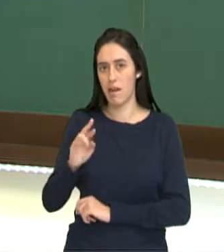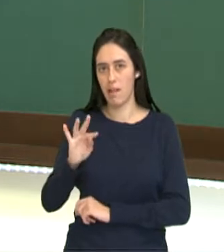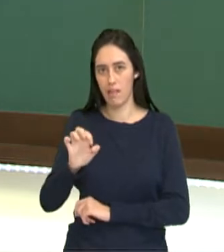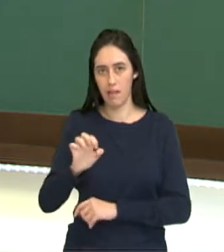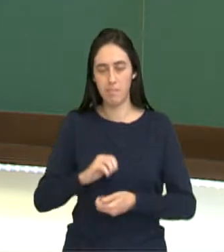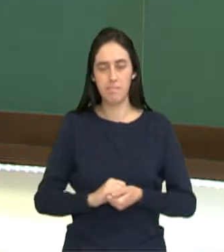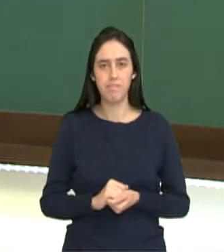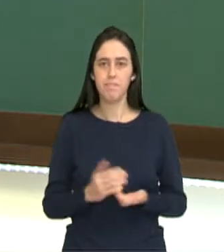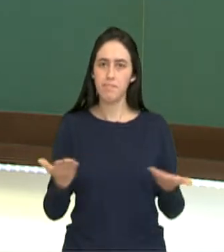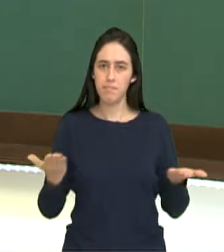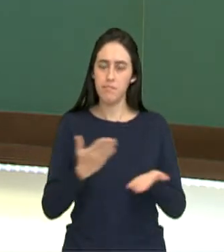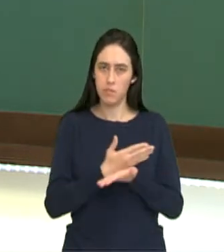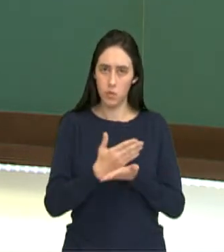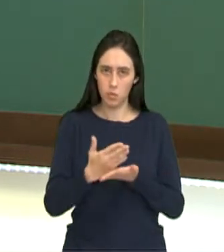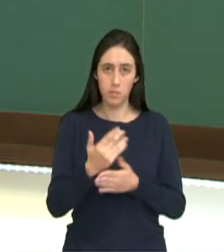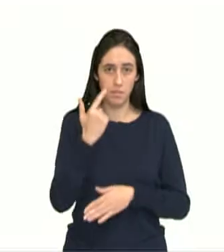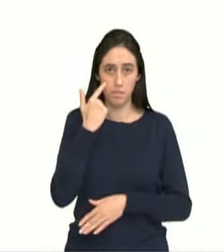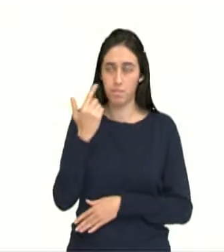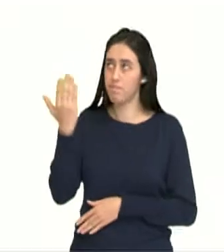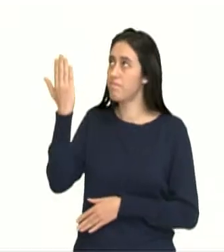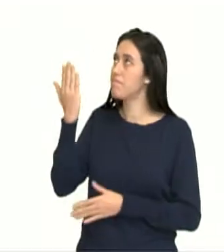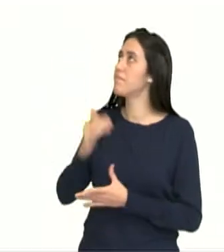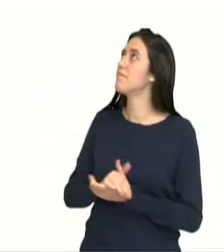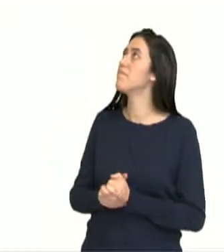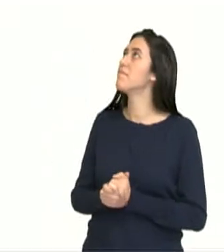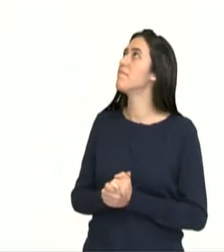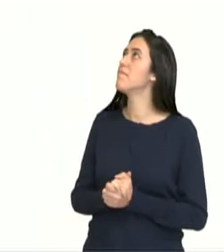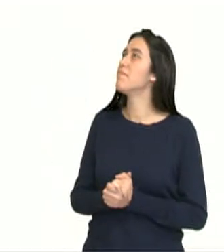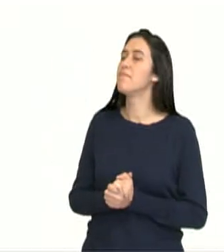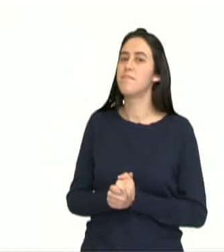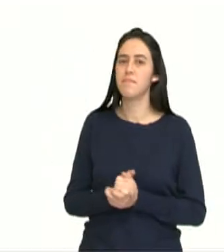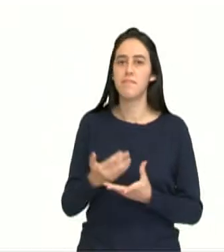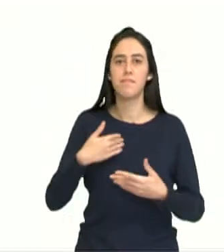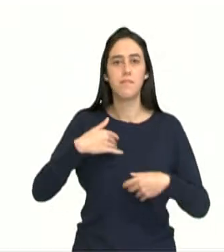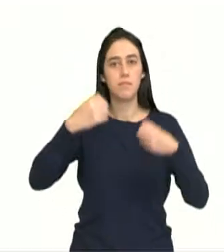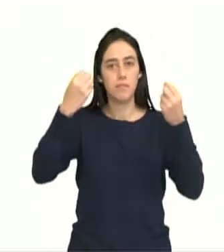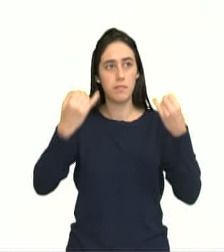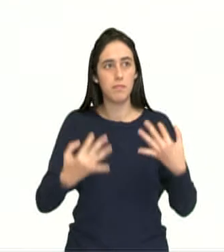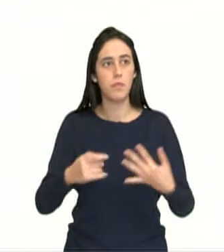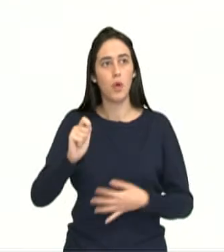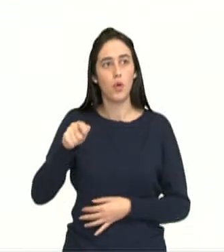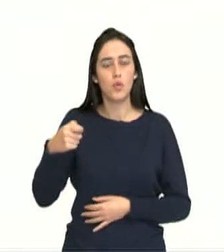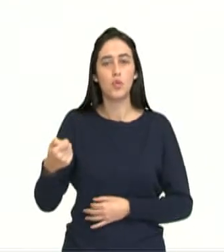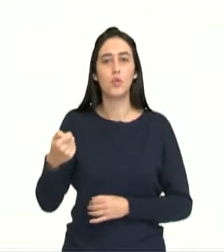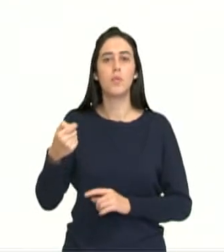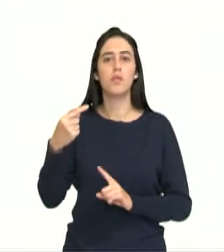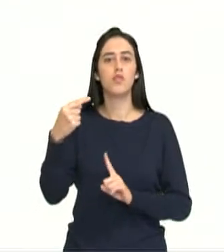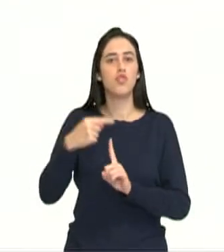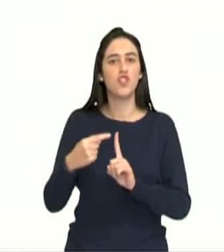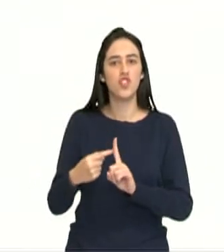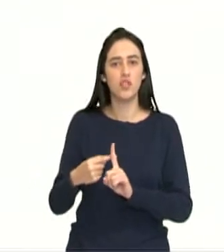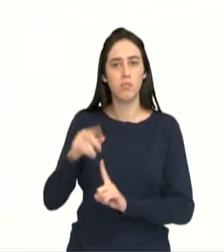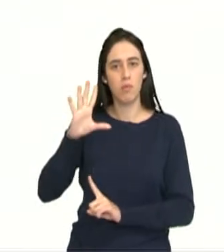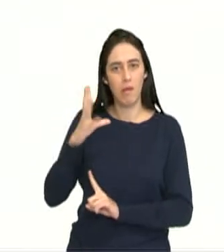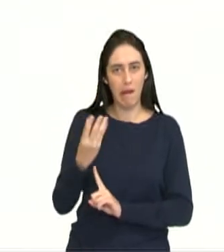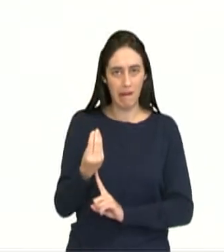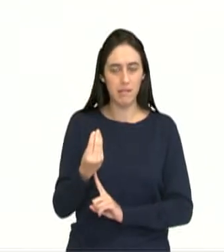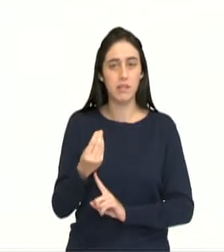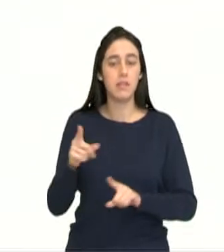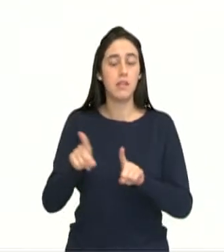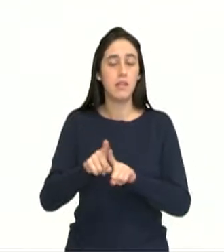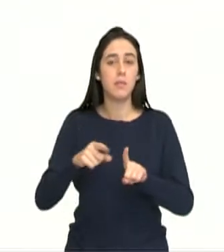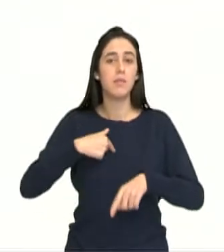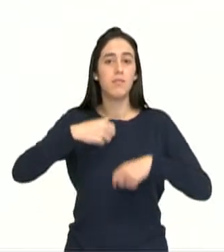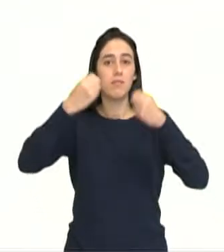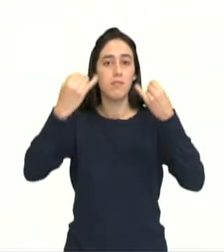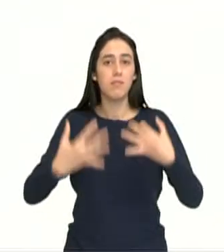né? Para começar, né, a gente vai falar então, como eu disse, sobre um tipo de obra de arte e também falaremos sobre a voz